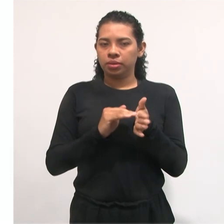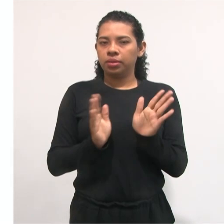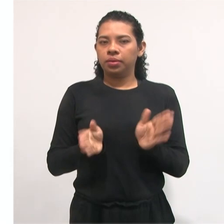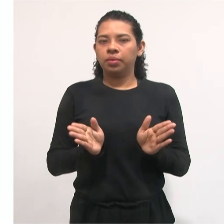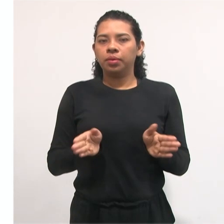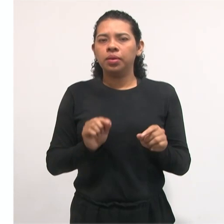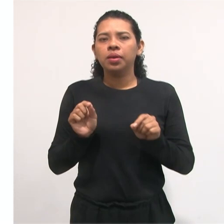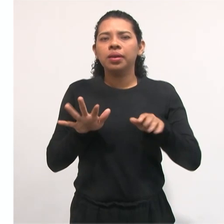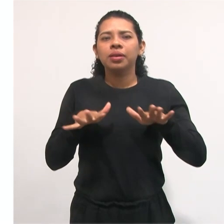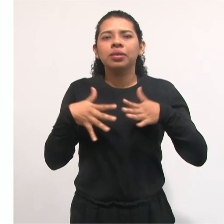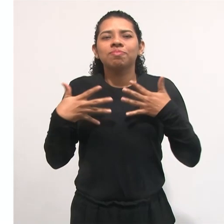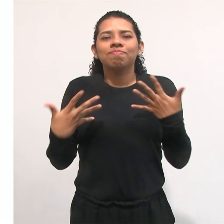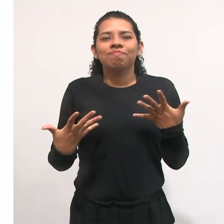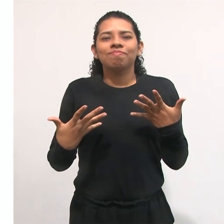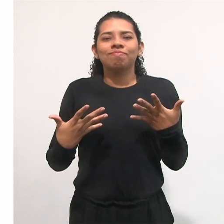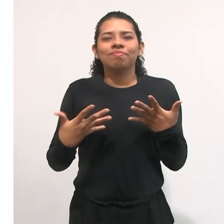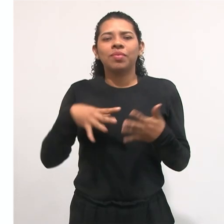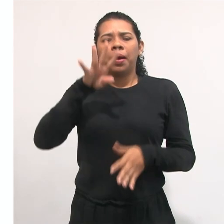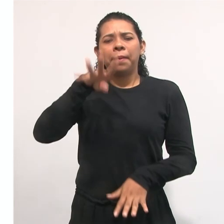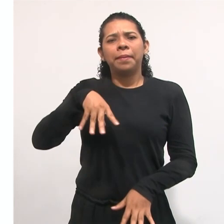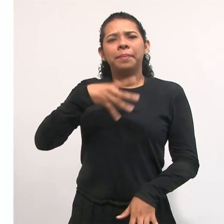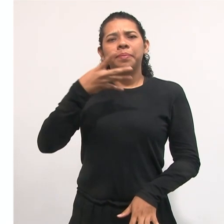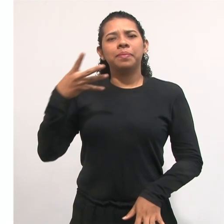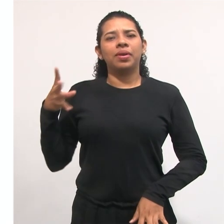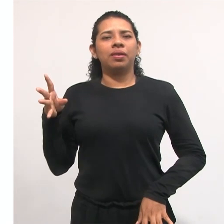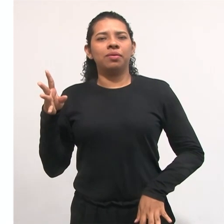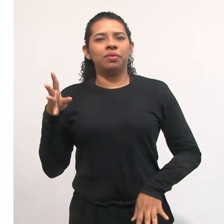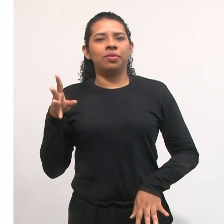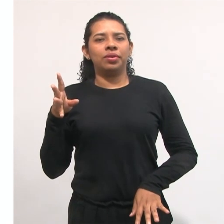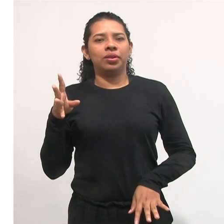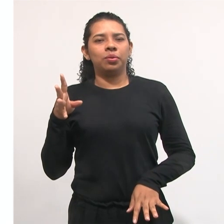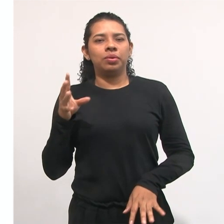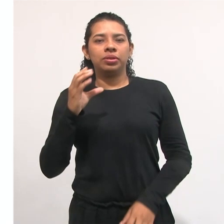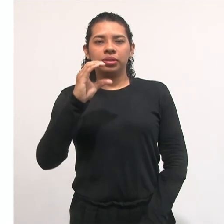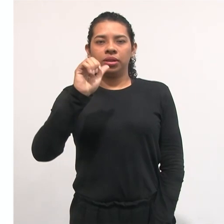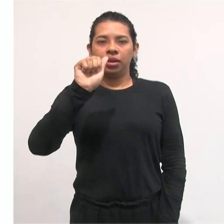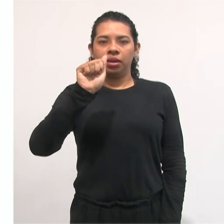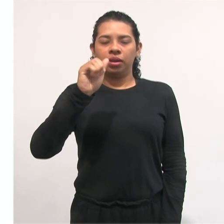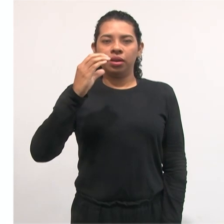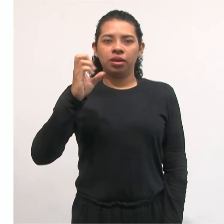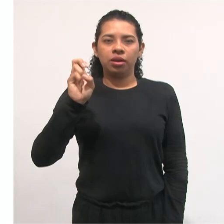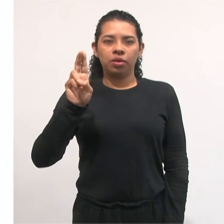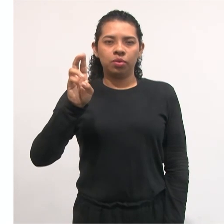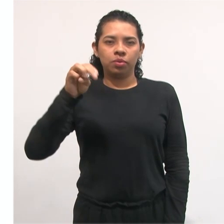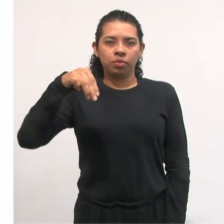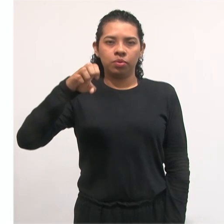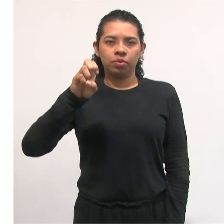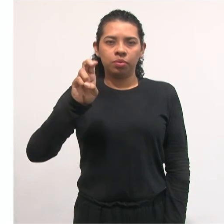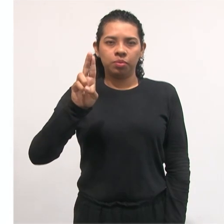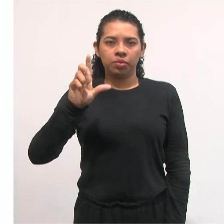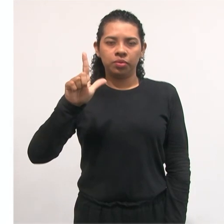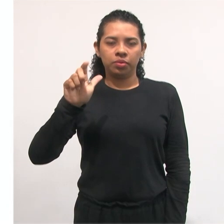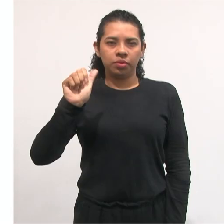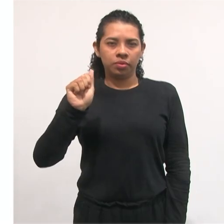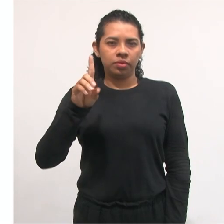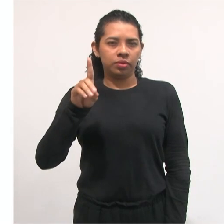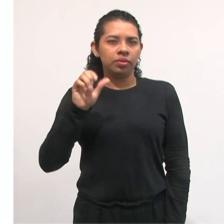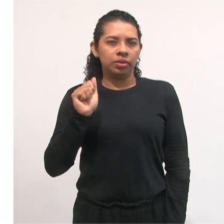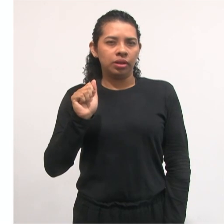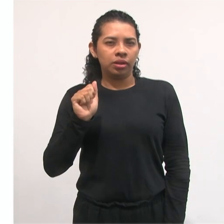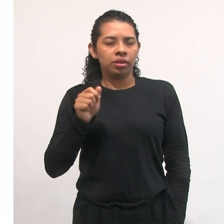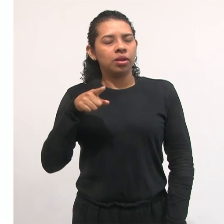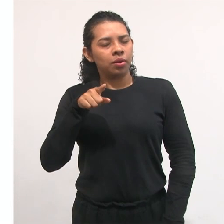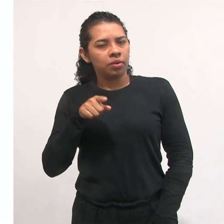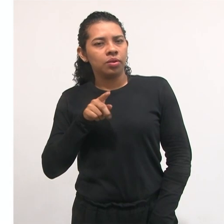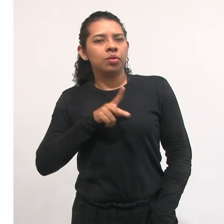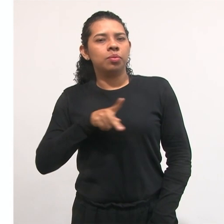Só a nossa frequência simples. E cadê aquelas frequências relativa e acumulada que você falou, professor? Nós vamos trabalhar mais à frente. Tá